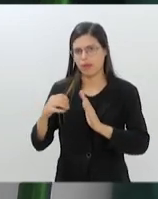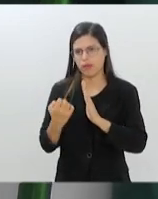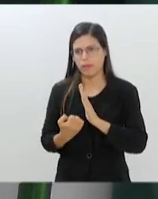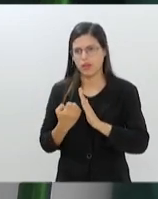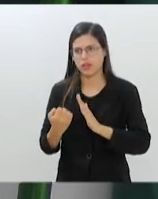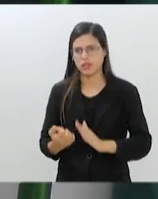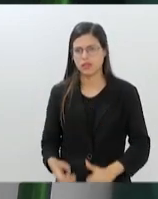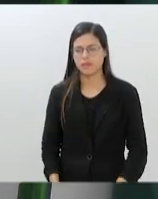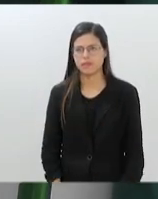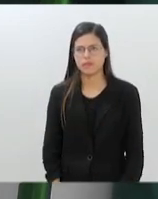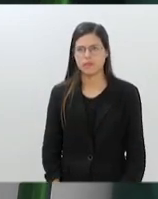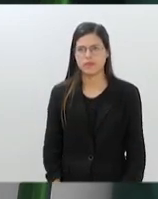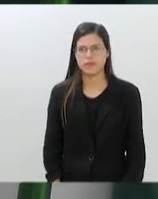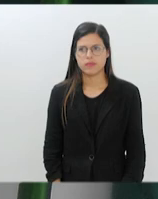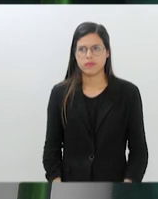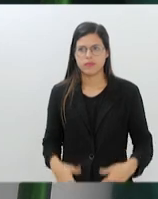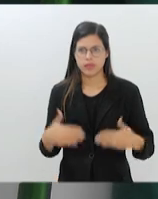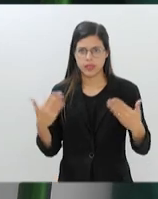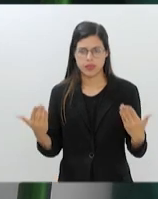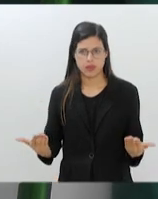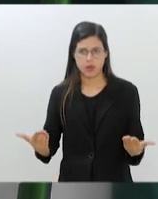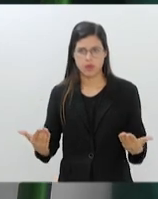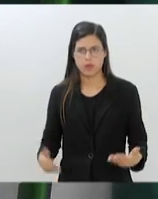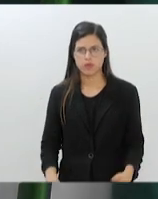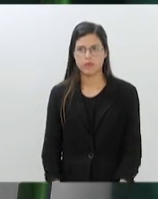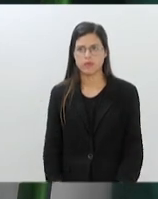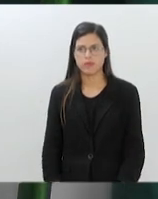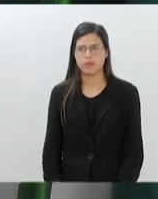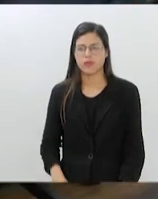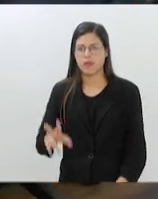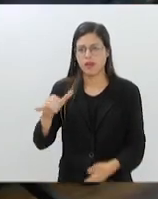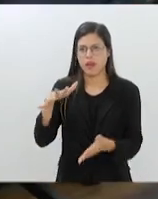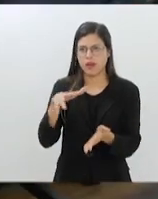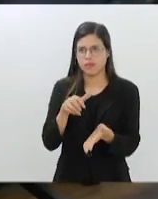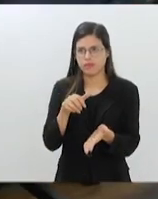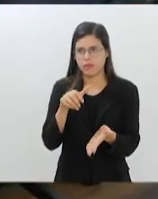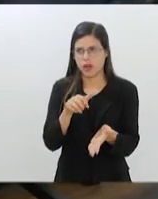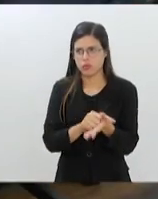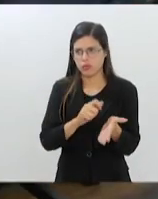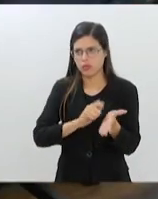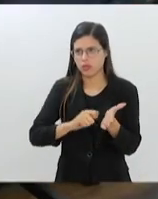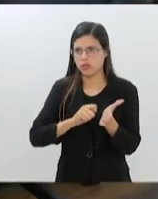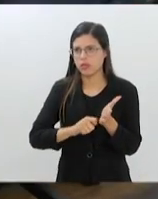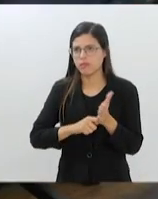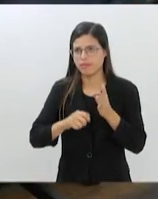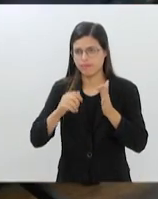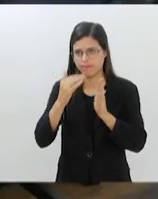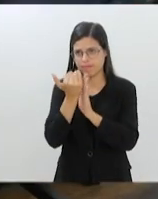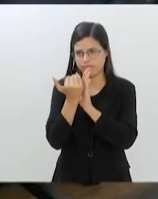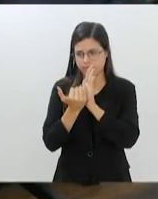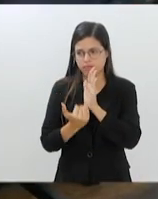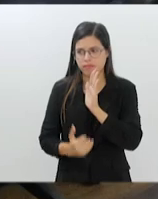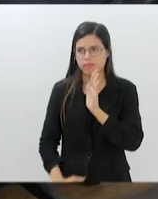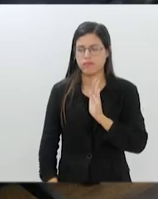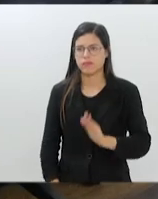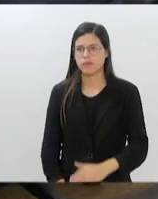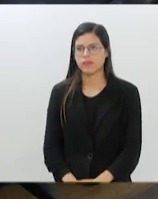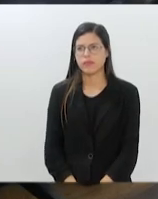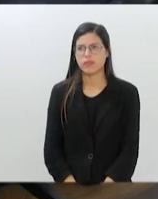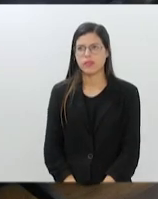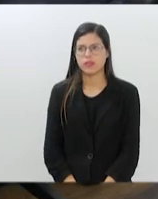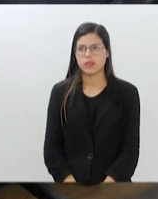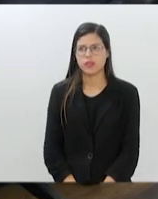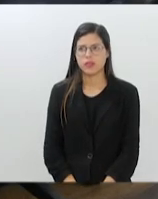presidente bem anotando aí que el lista é grande deputado paubel na verdade houve a